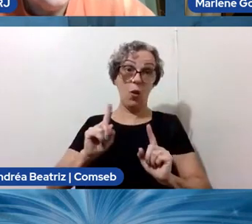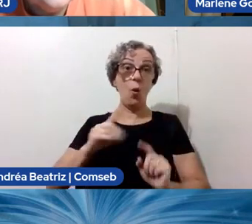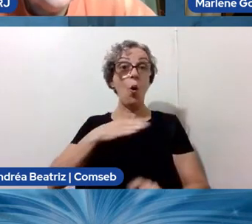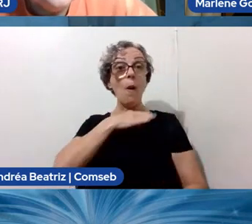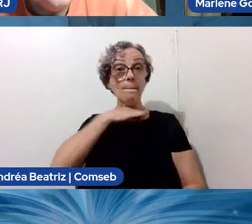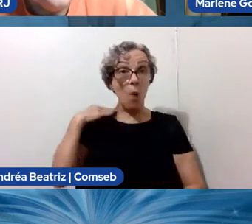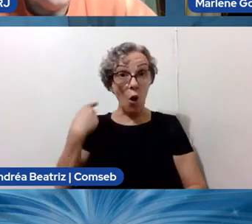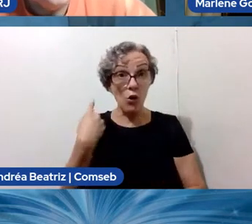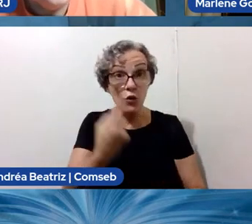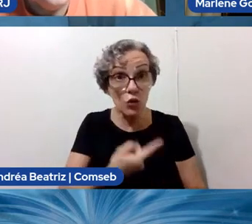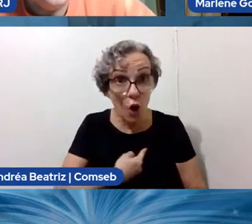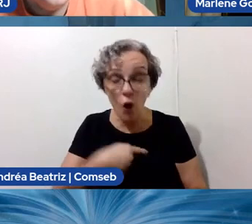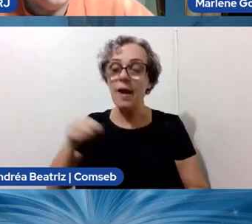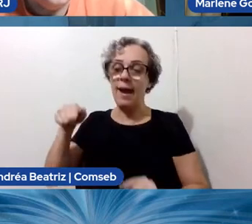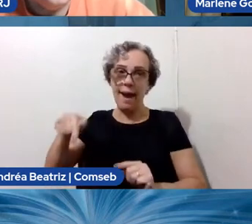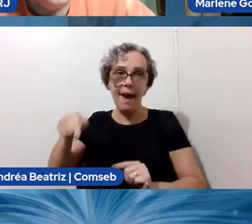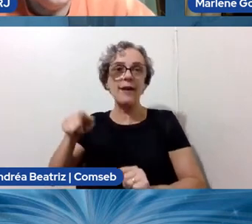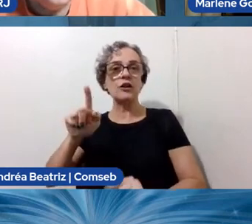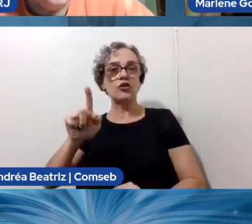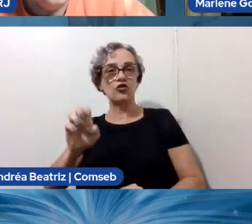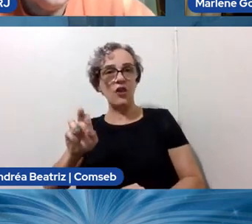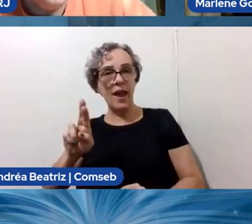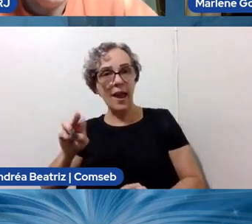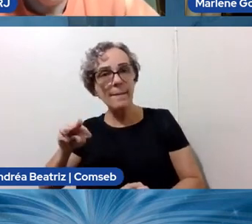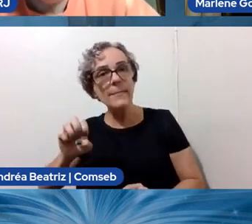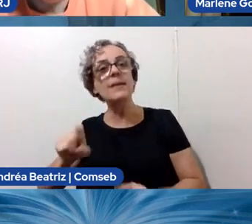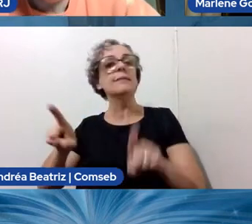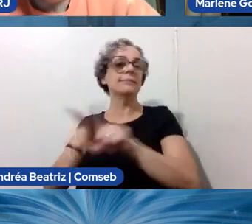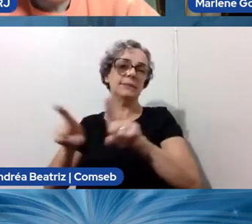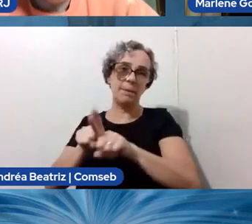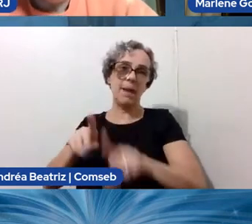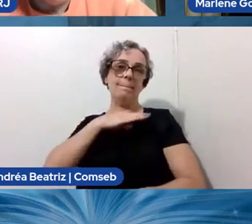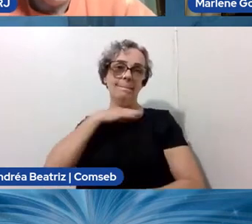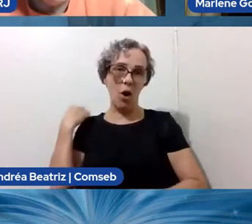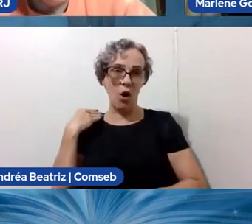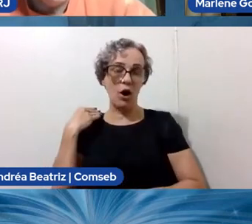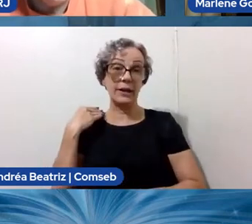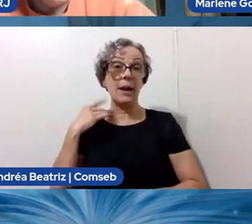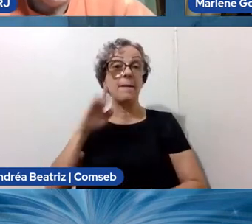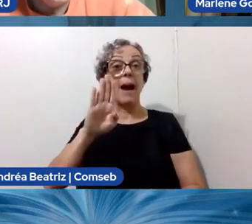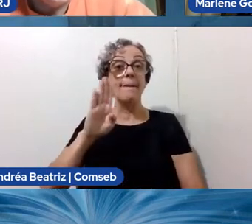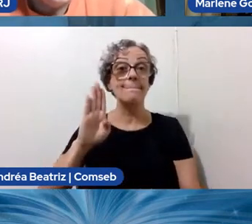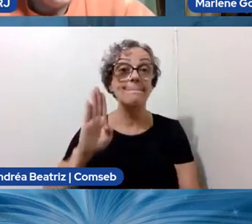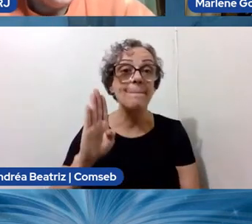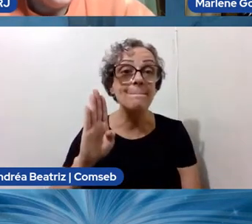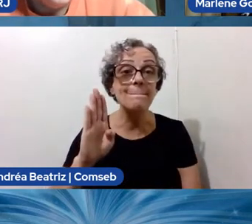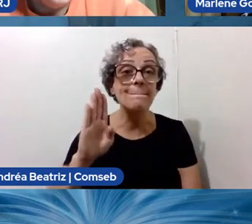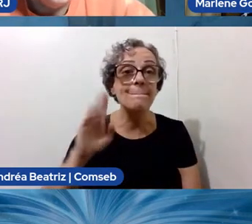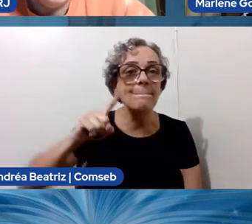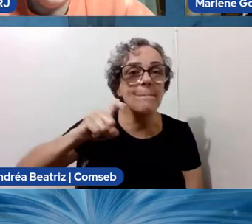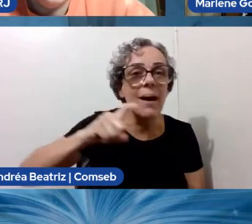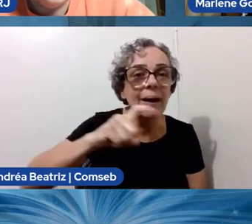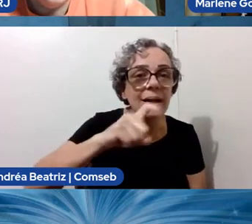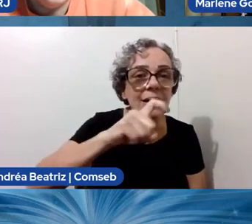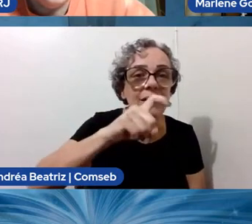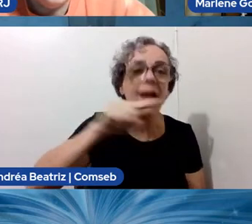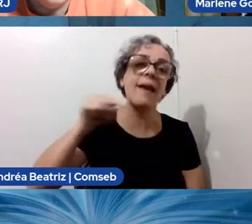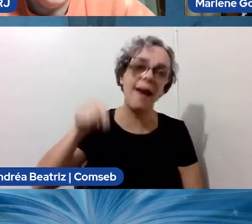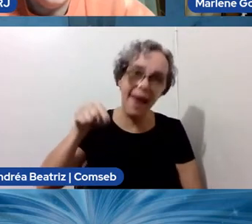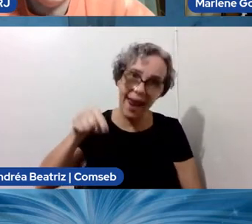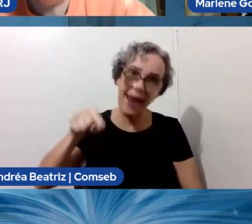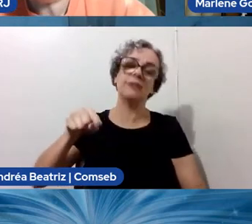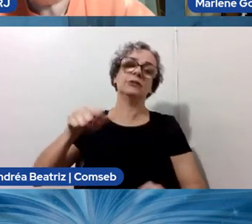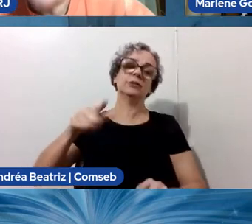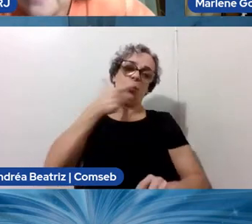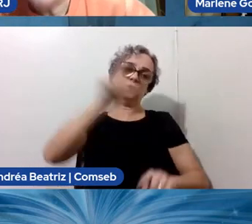são as bactérias, que vivem dentro de nós em simbiose. Né? Muito bem. Aqui, Cris, tem uma